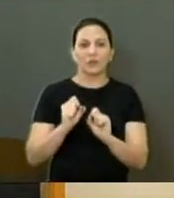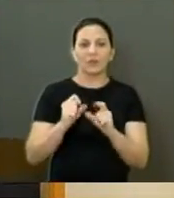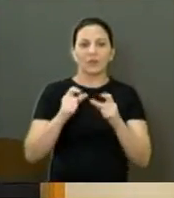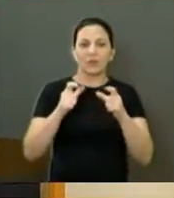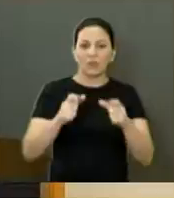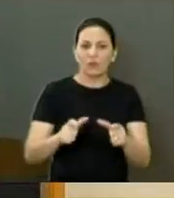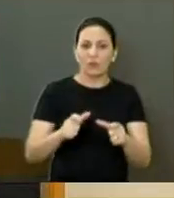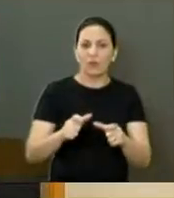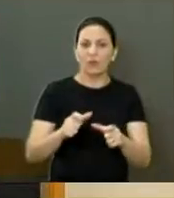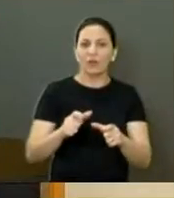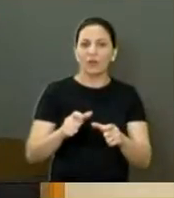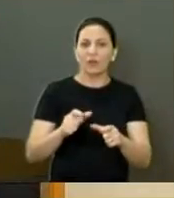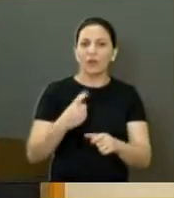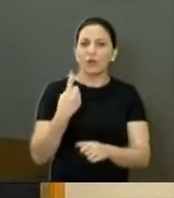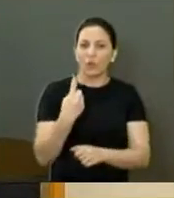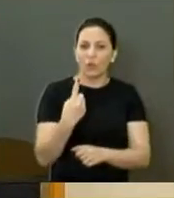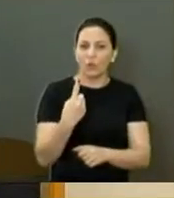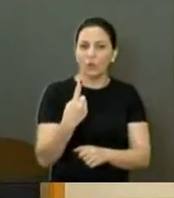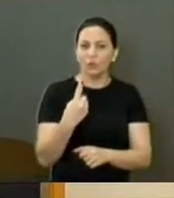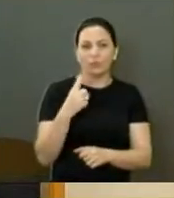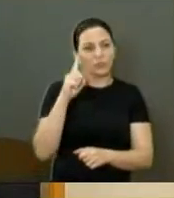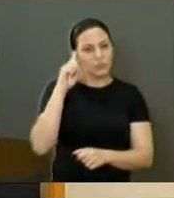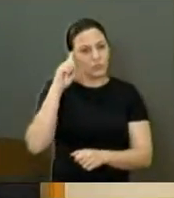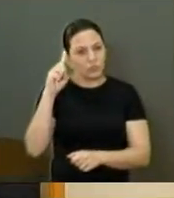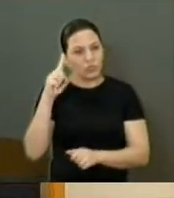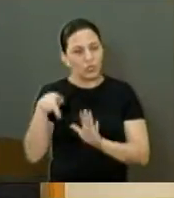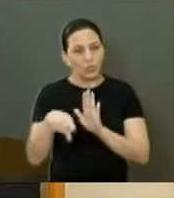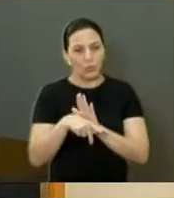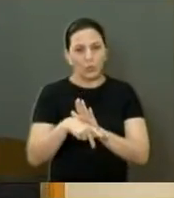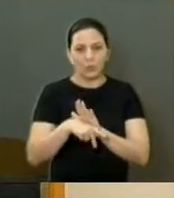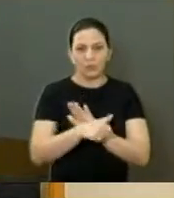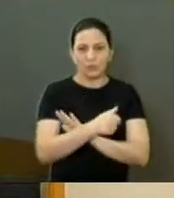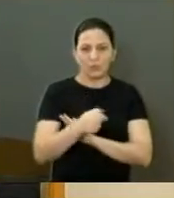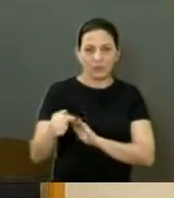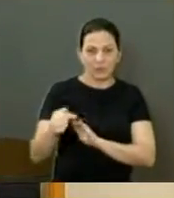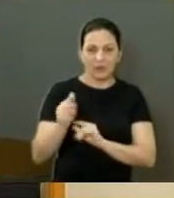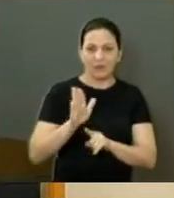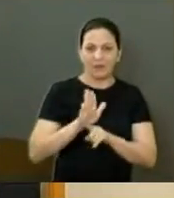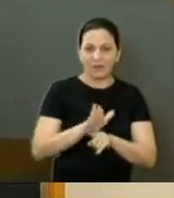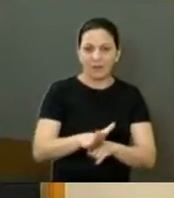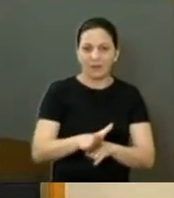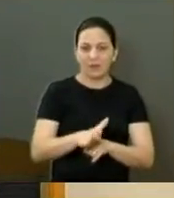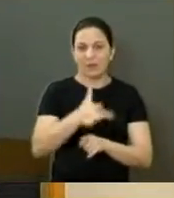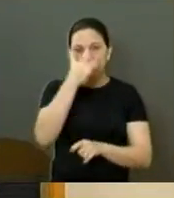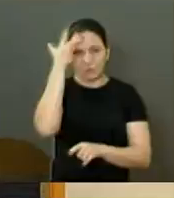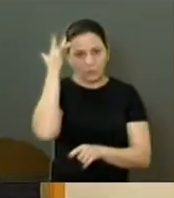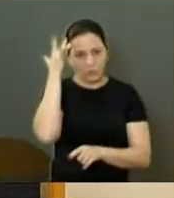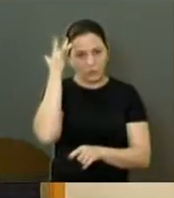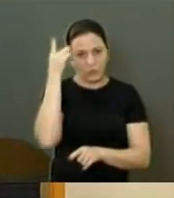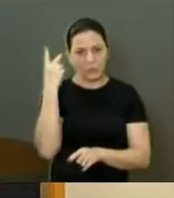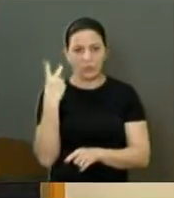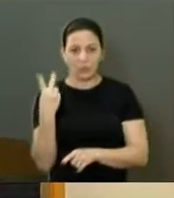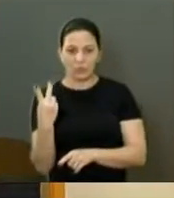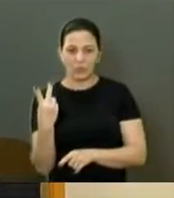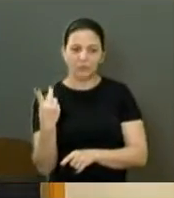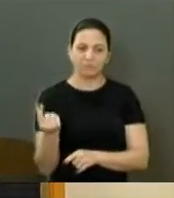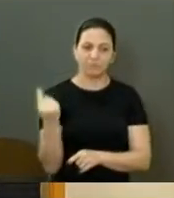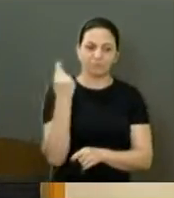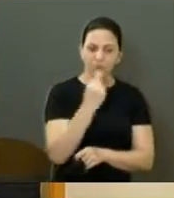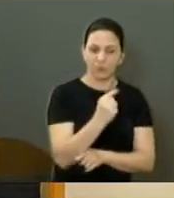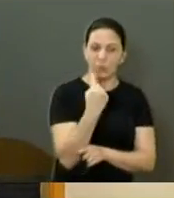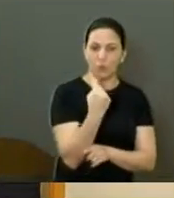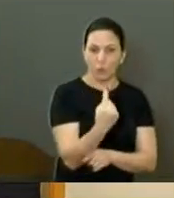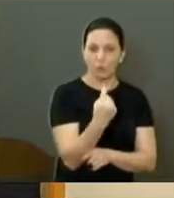1, alguns dias da semana, faça o atendimento dos pacientes da unidade 2. Ela ficou